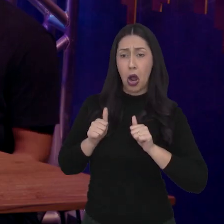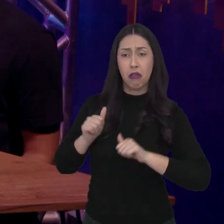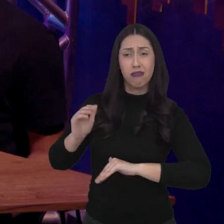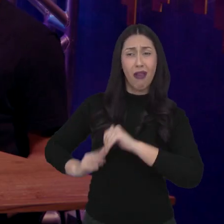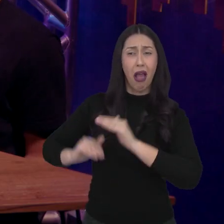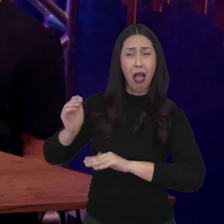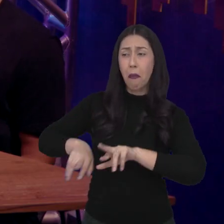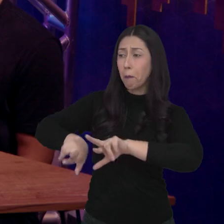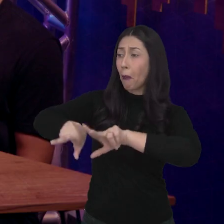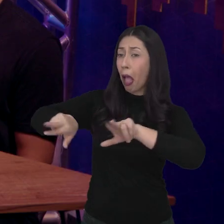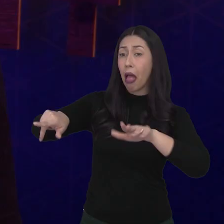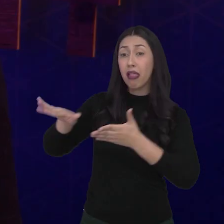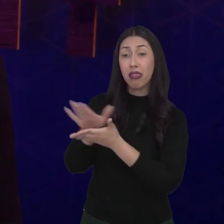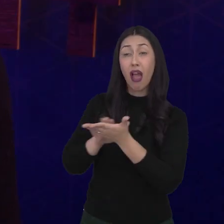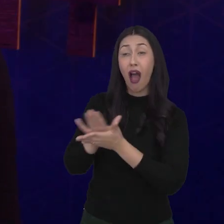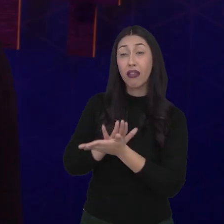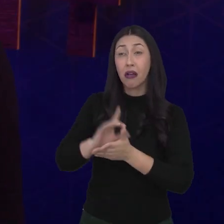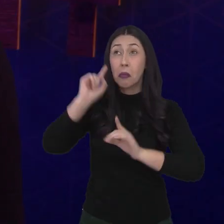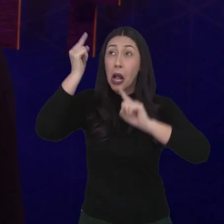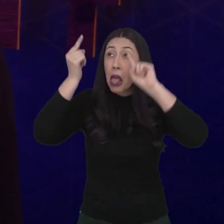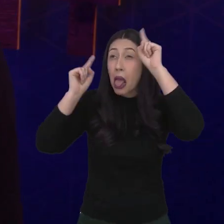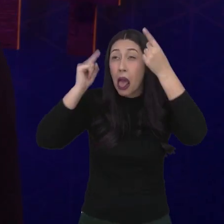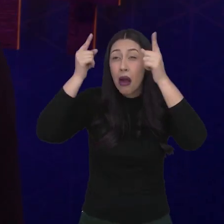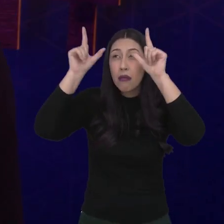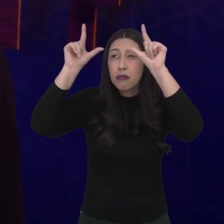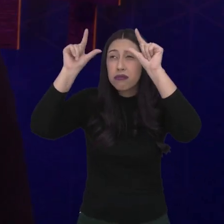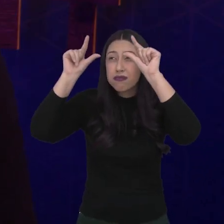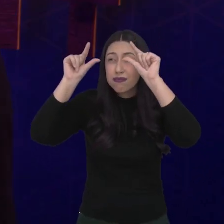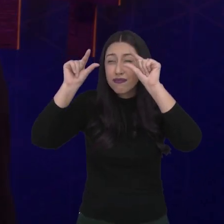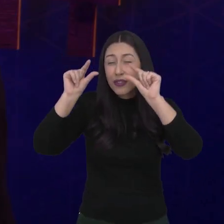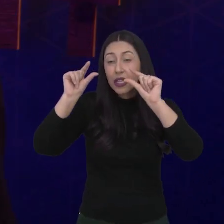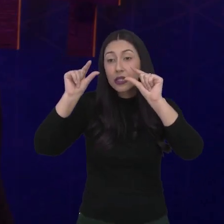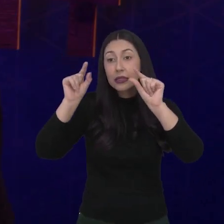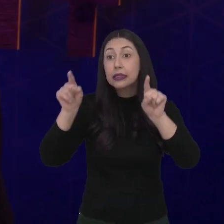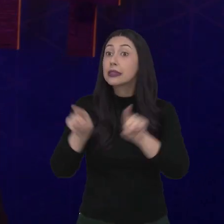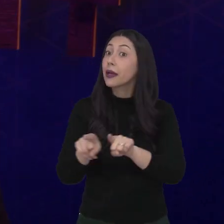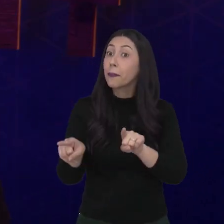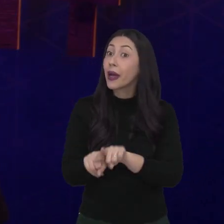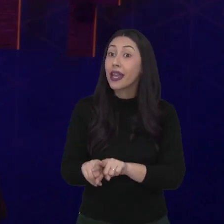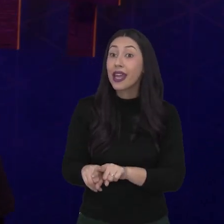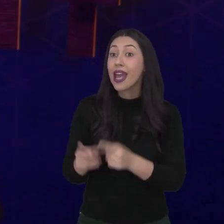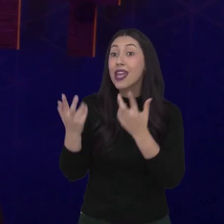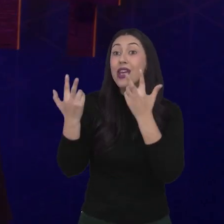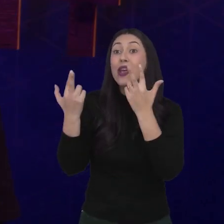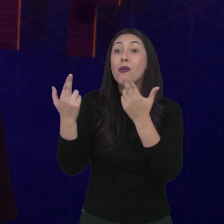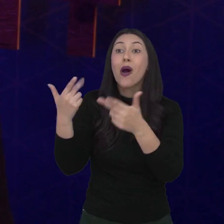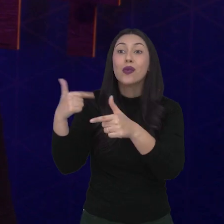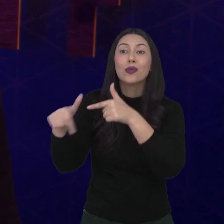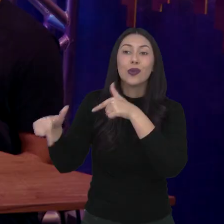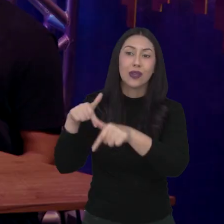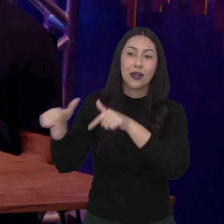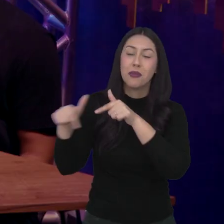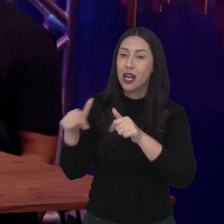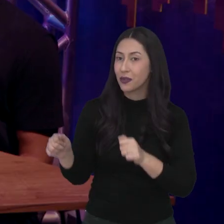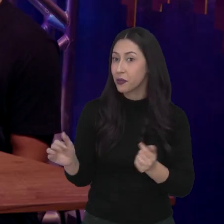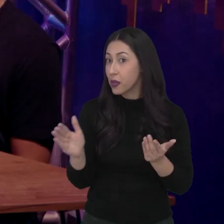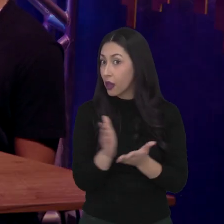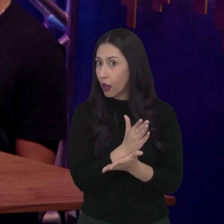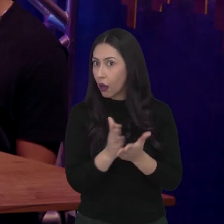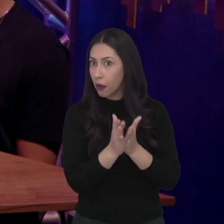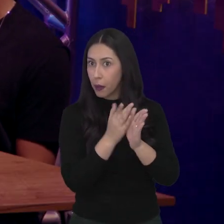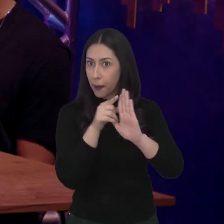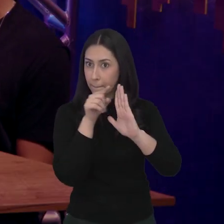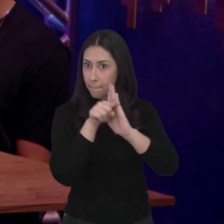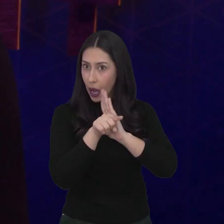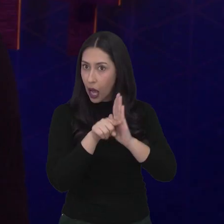tem outras atividades, a gente acaba ficando menos criativo. Uhum. Isso acontece no nosso serviço também. Alguns